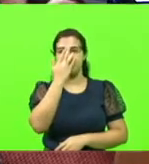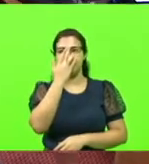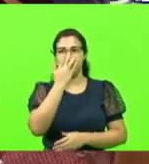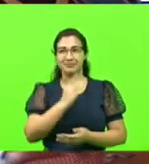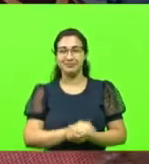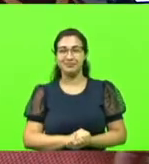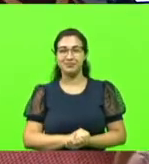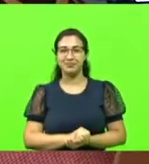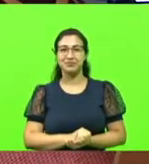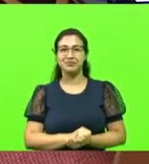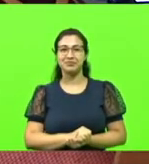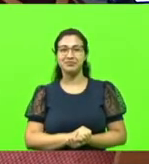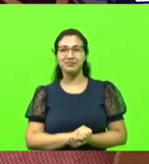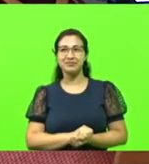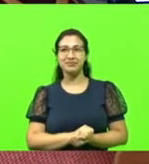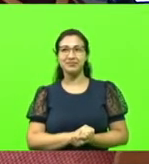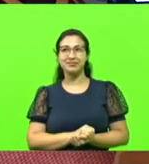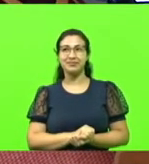presidente,